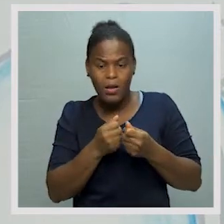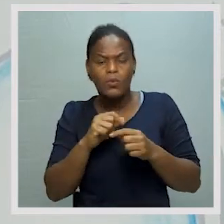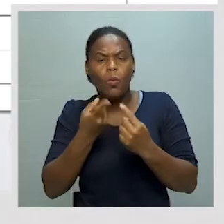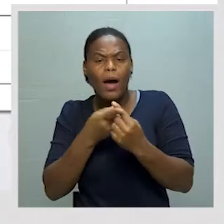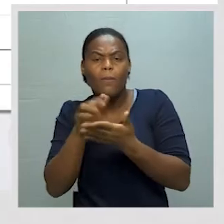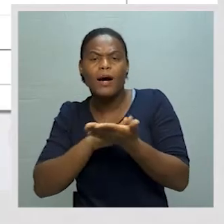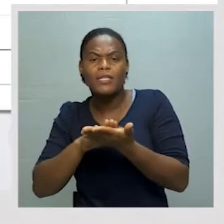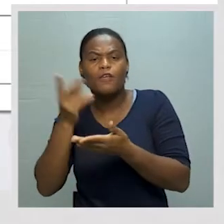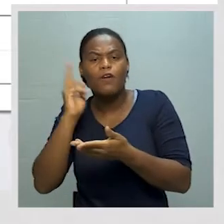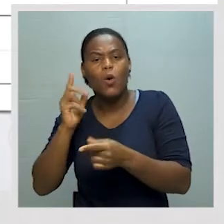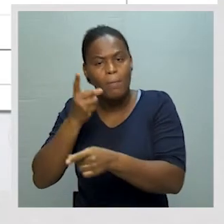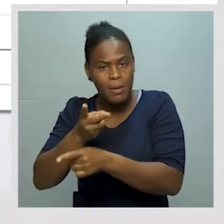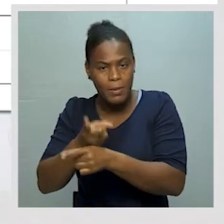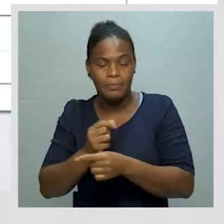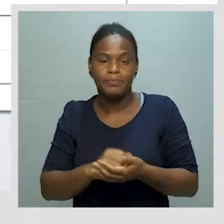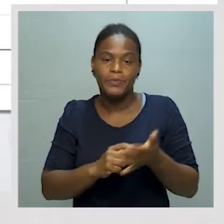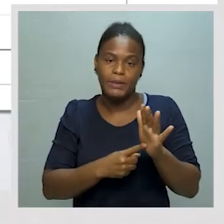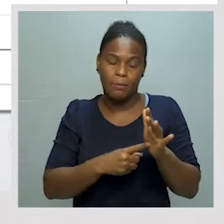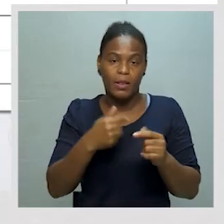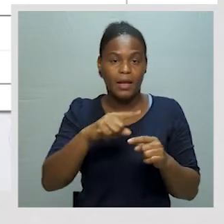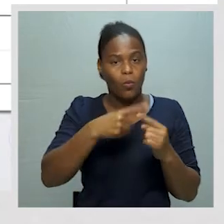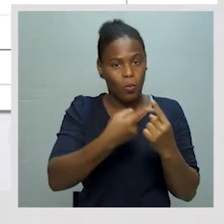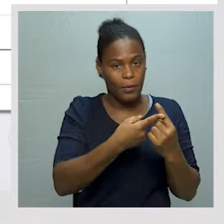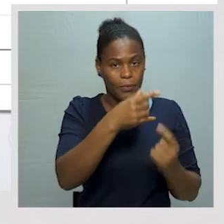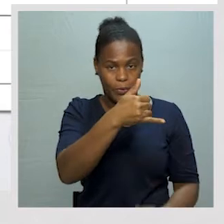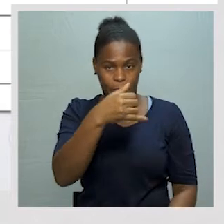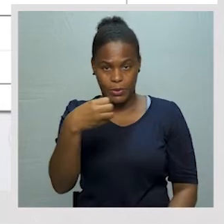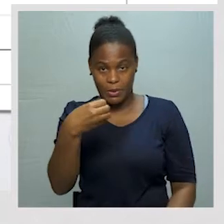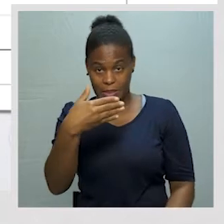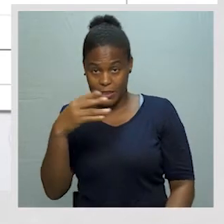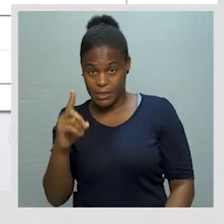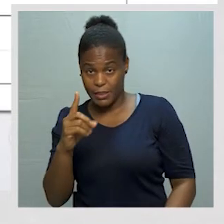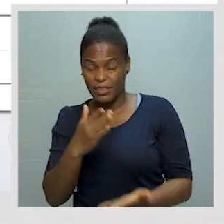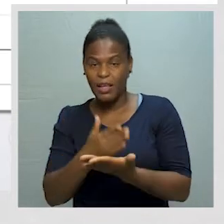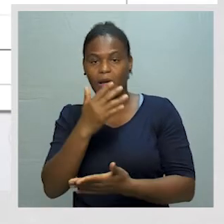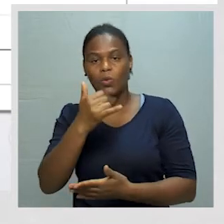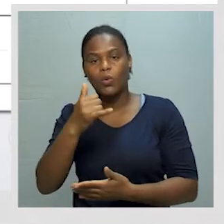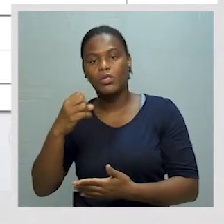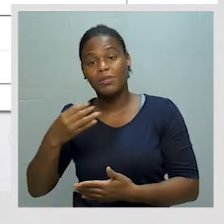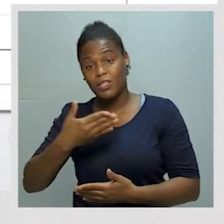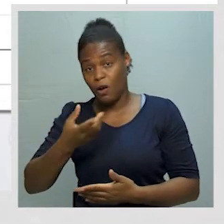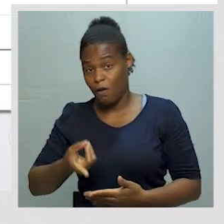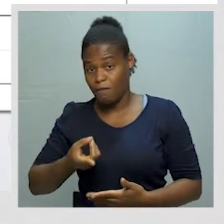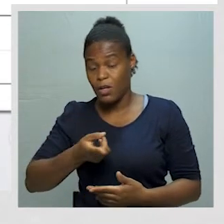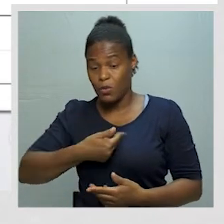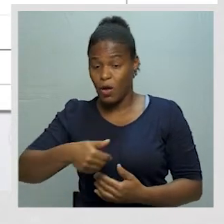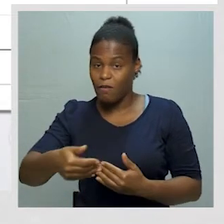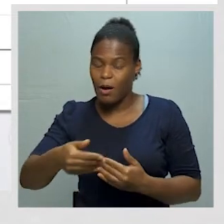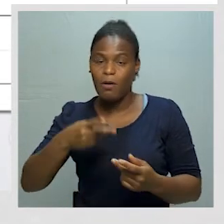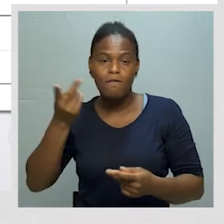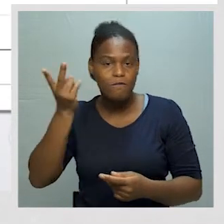valor. Aqui nós temos os anos de 2016 a 2019, em que nós